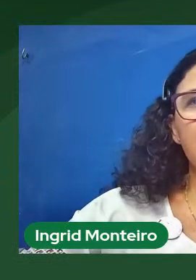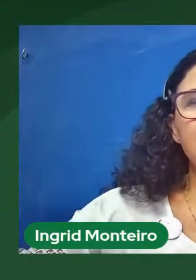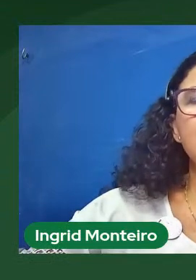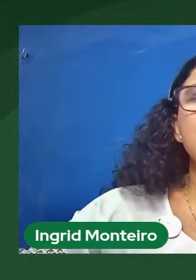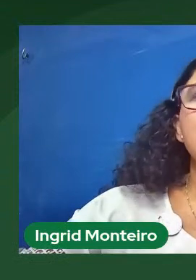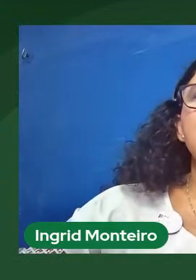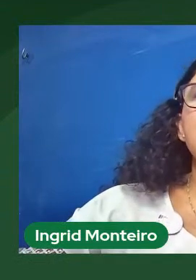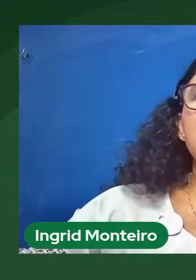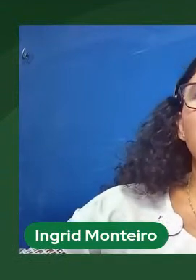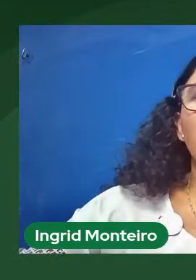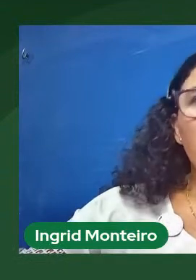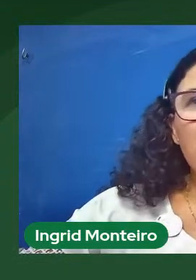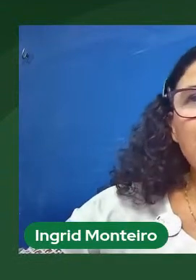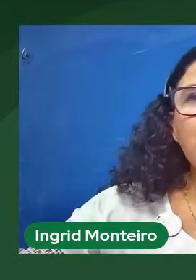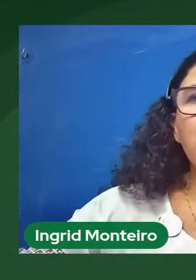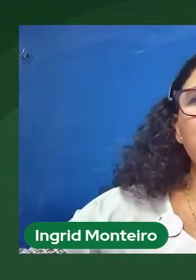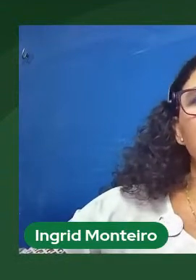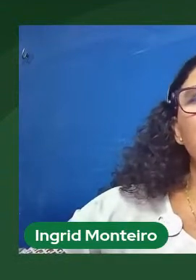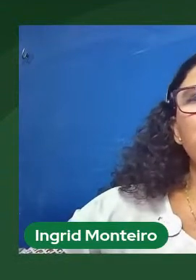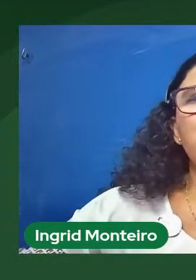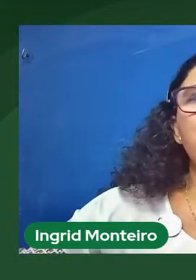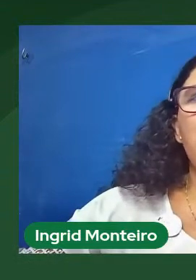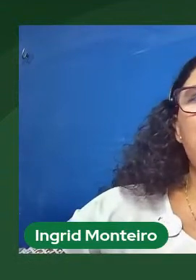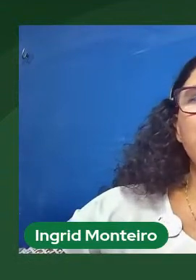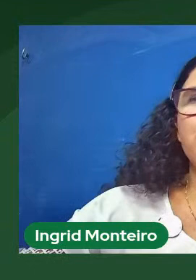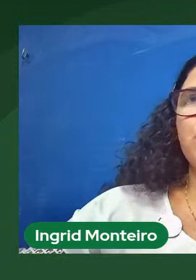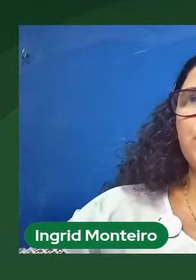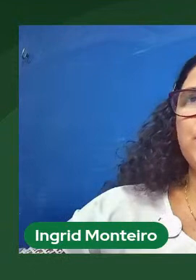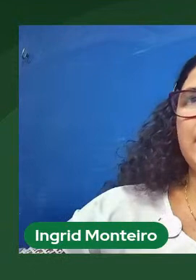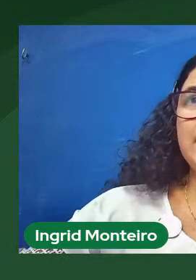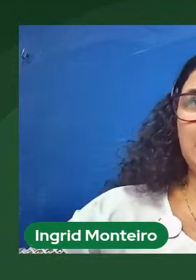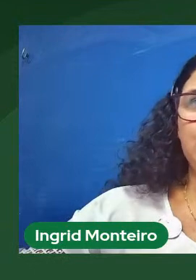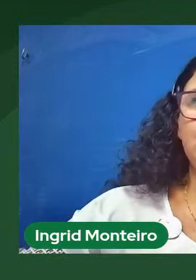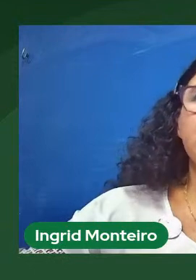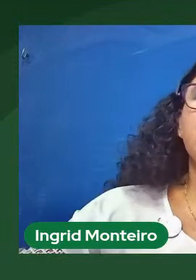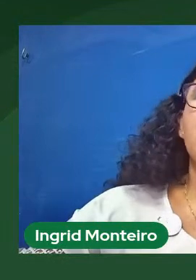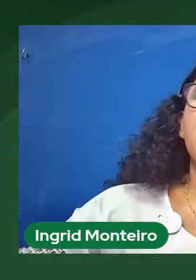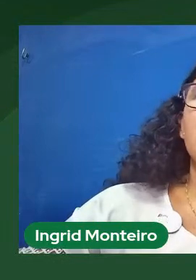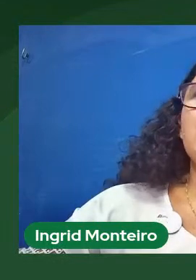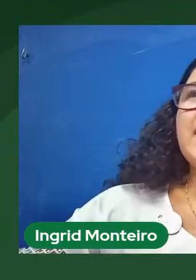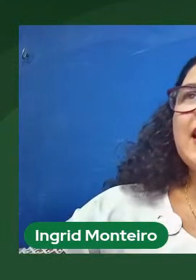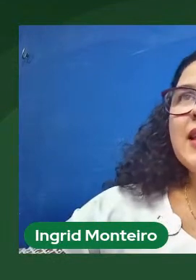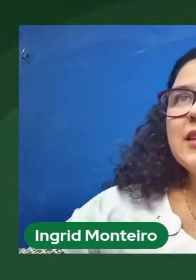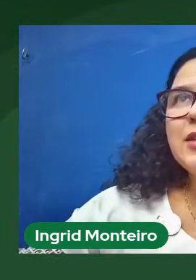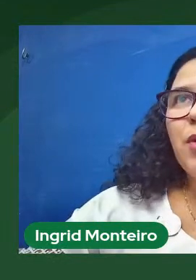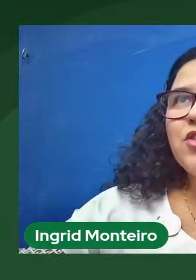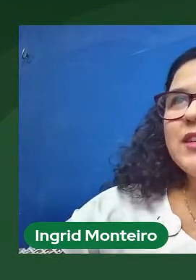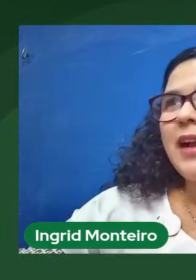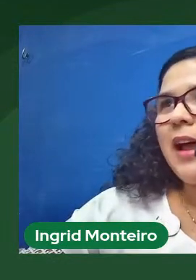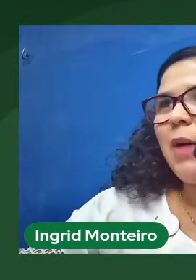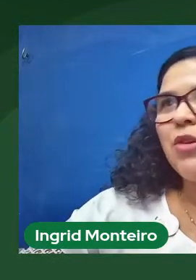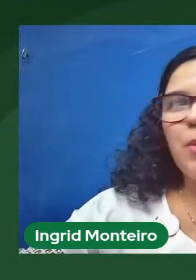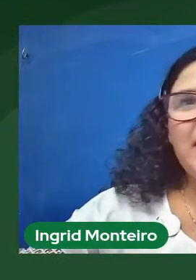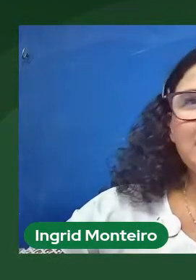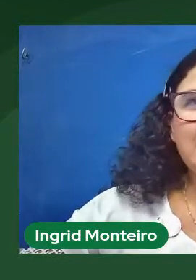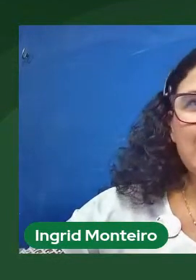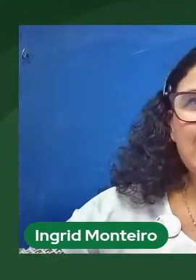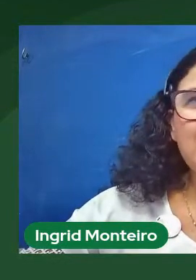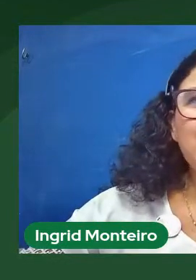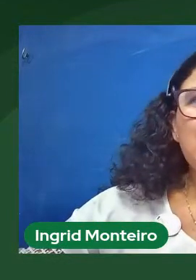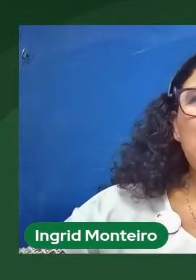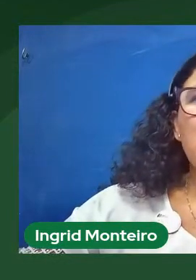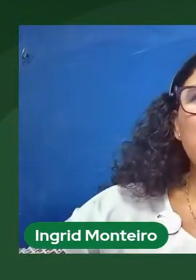a 2013 e, novamente, em posto consultivo a partir de 2017. Milene, pode entrar,